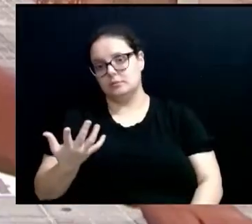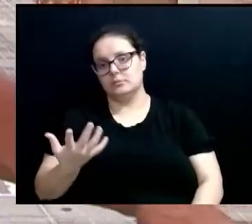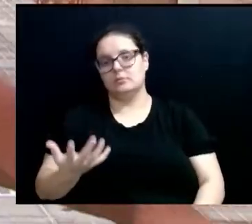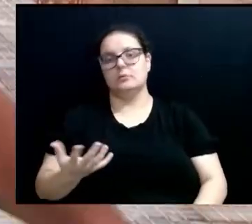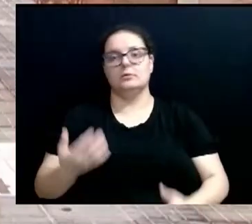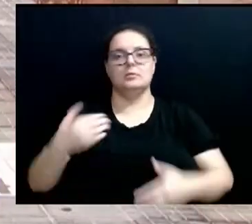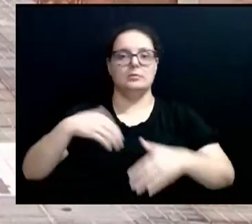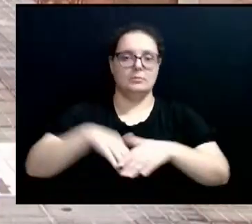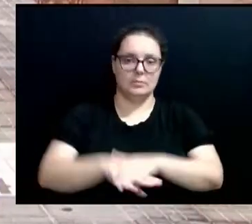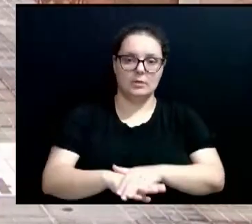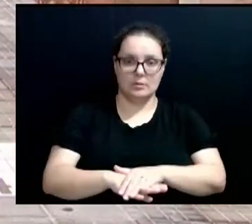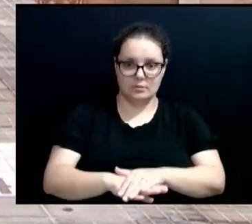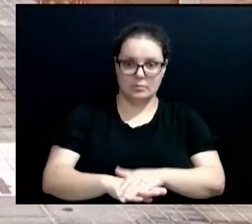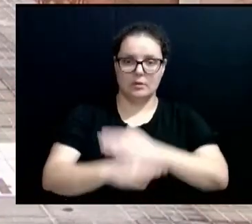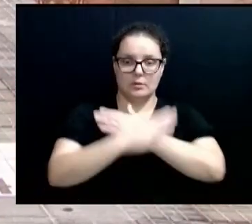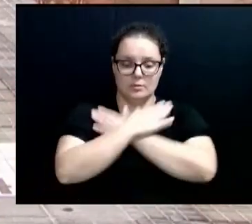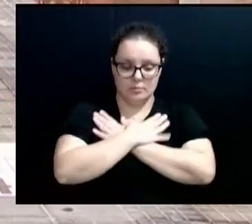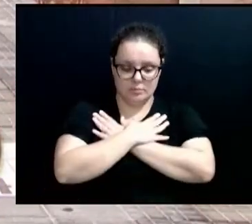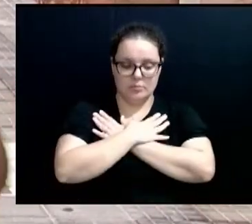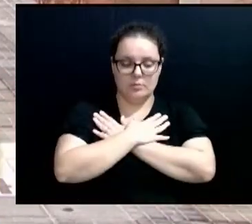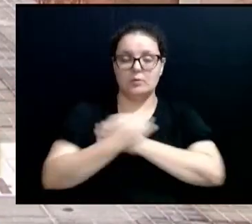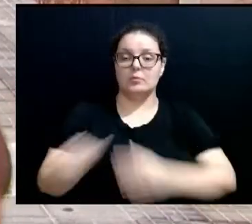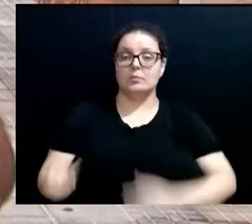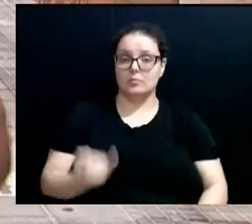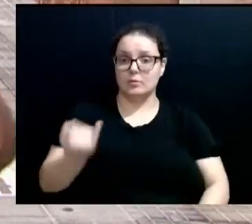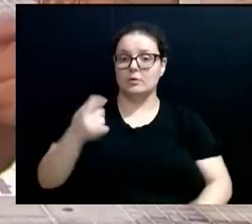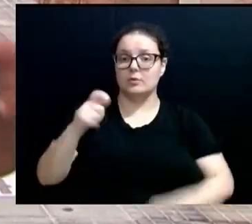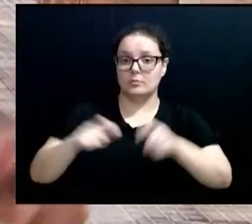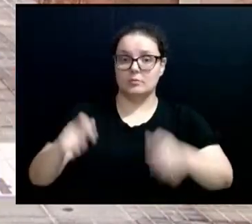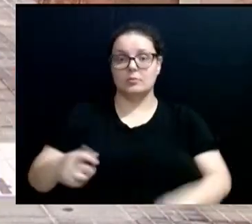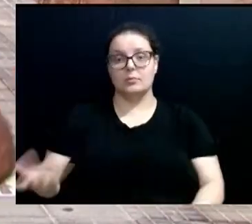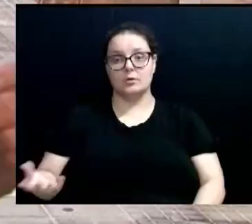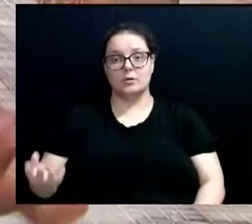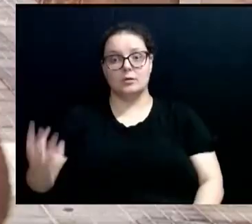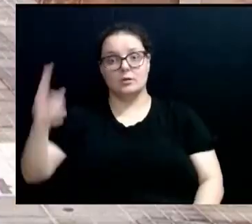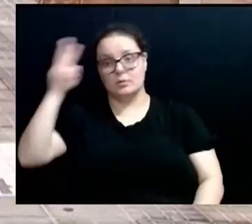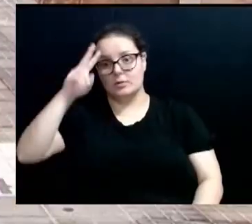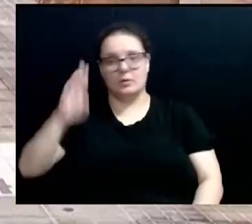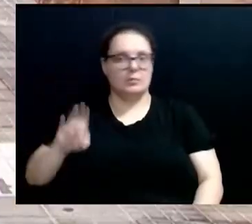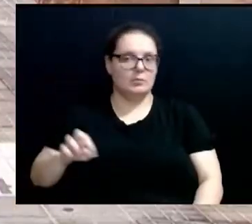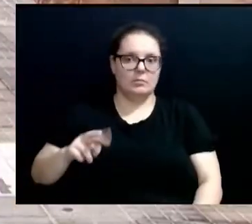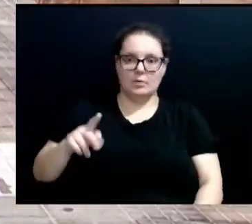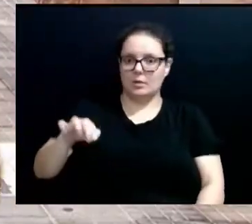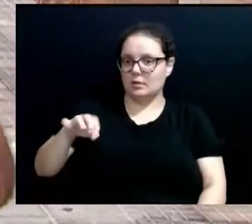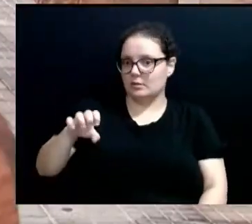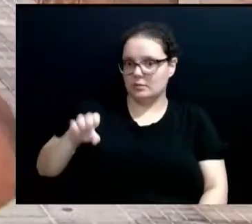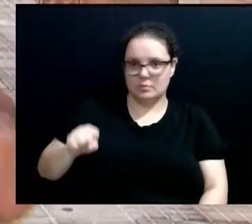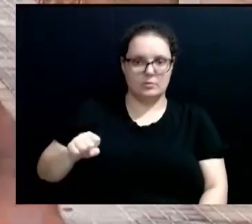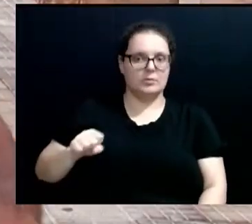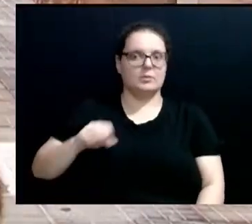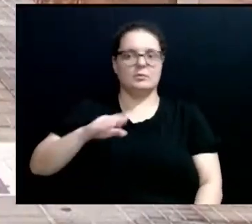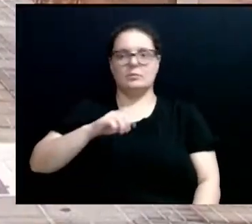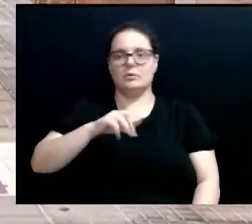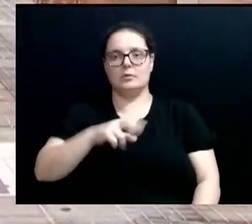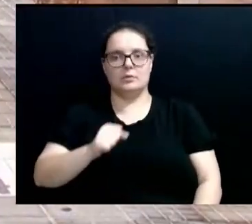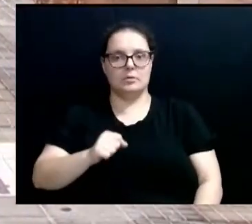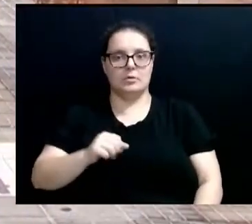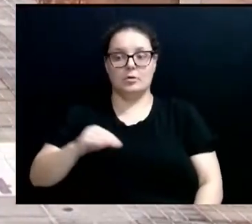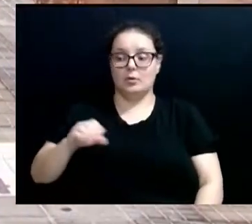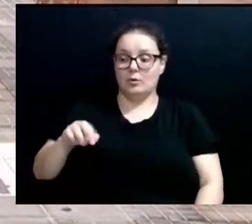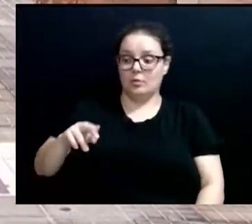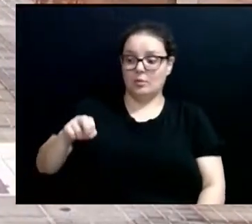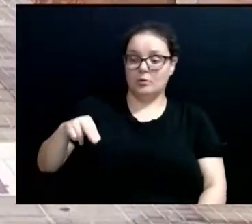personalidades importantes da história da cidade. Barões, baronesas, coronéis, médicos, né? Muitos que tombaram